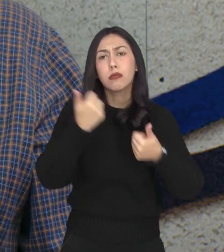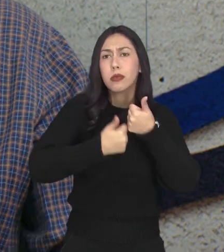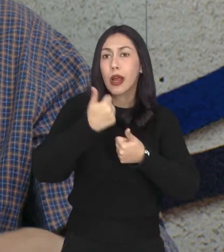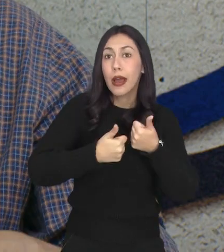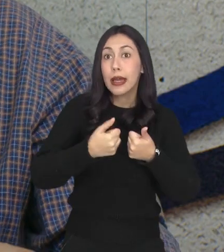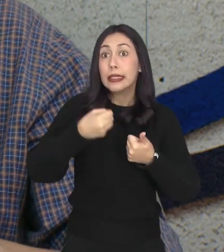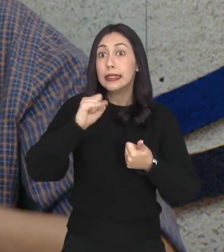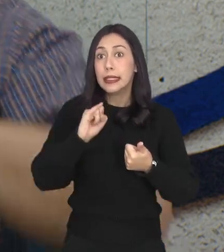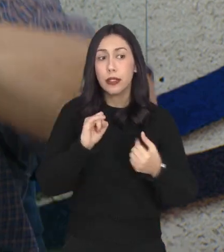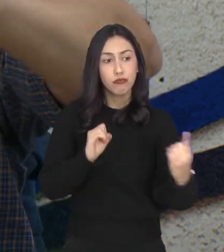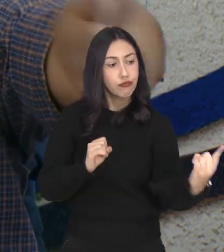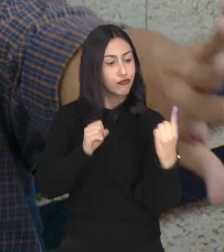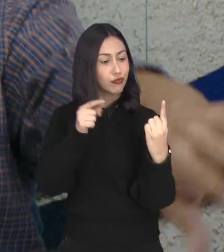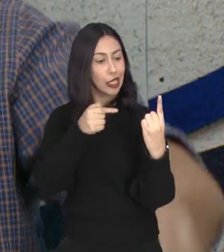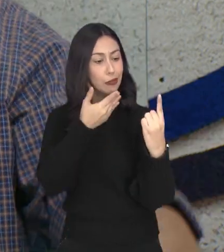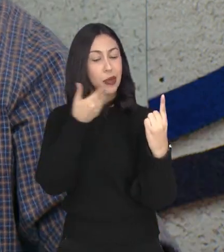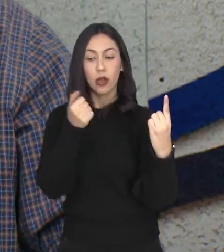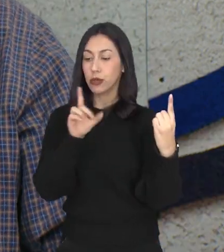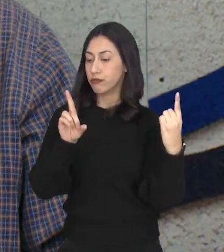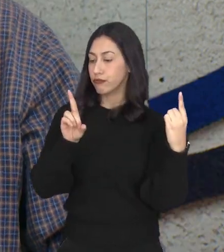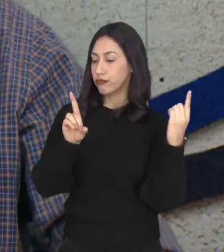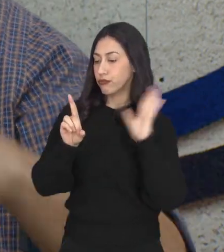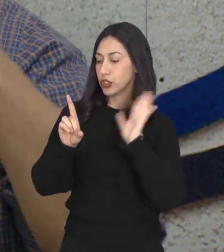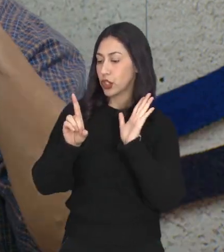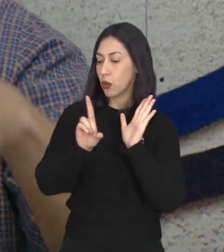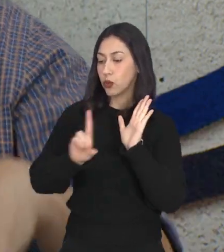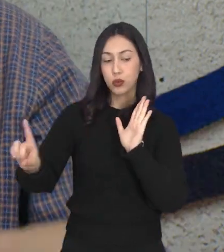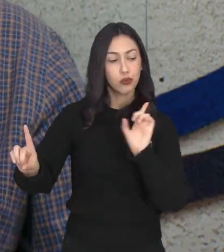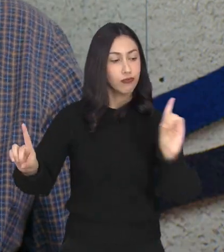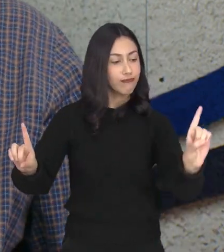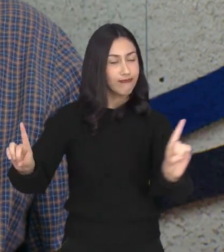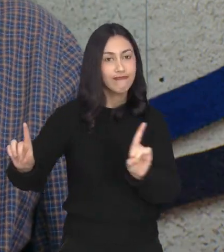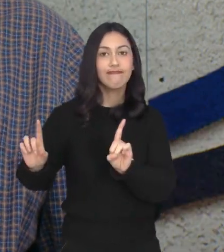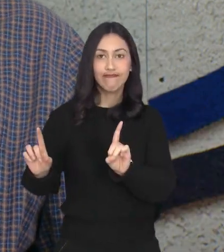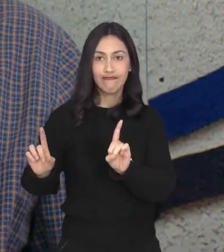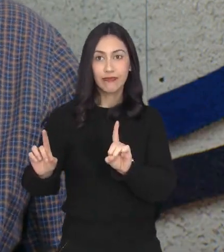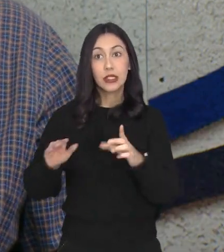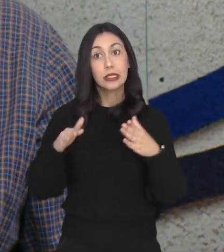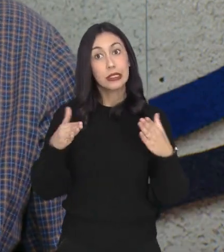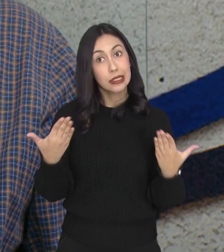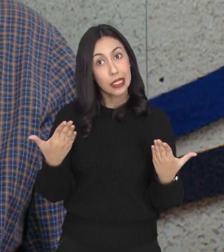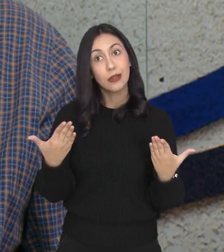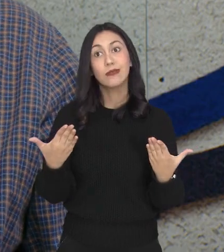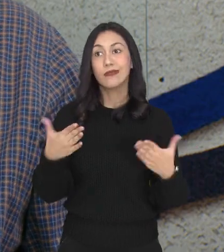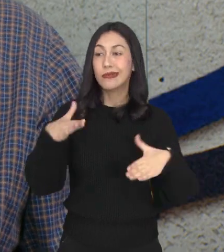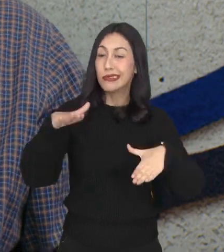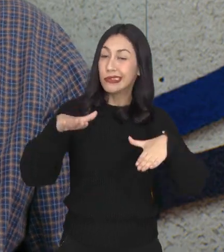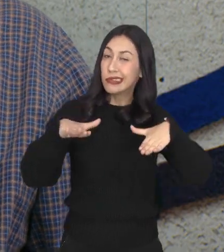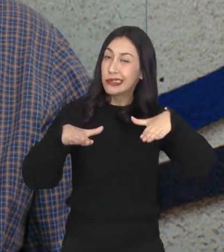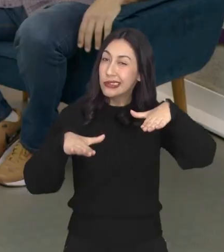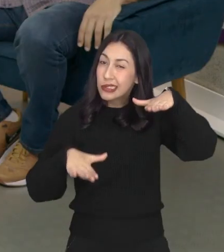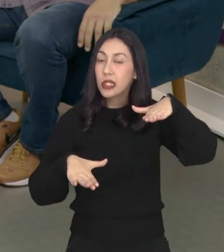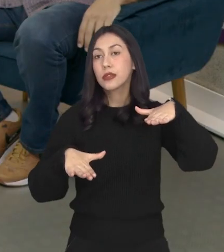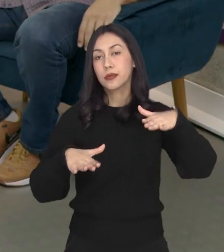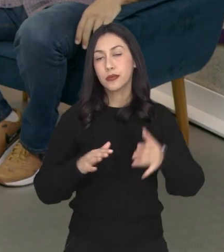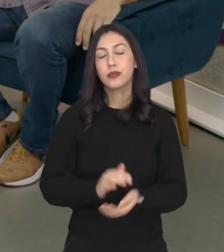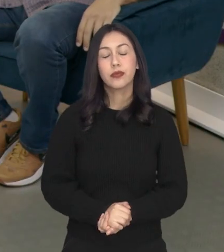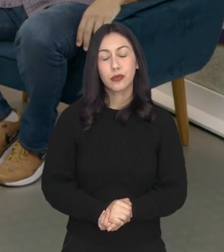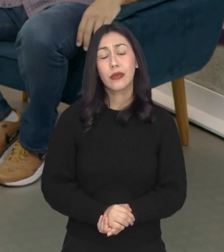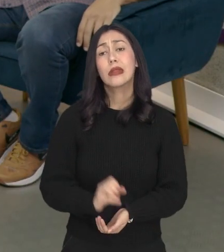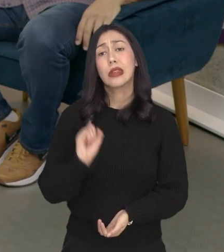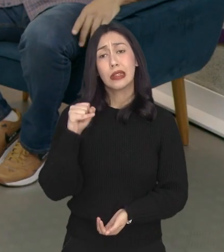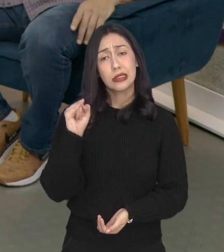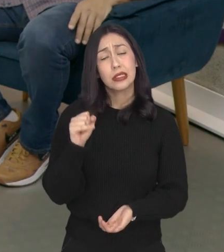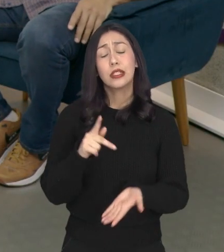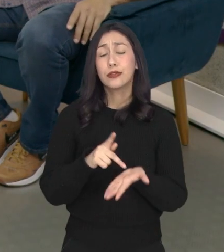que se amanhã chegar um melhor, ele tem que dispensar e colocar outro, e assim vai indo. Então é muito desproporcional. Realmente